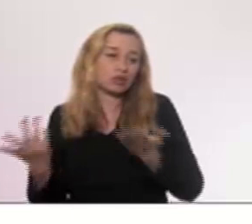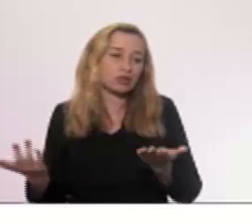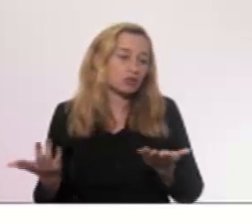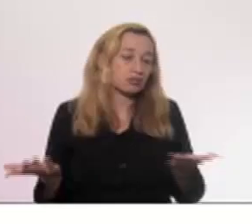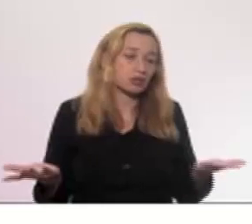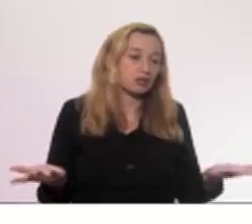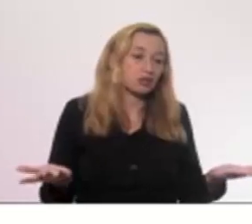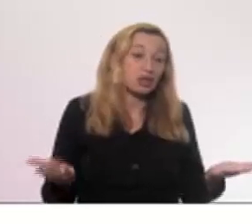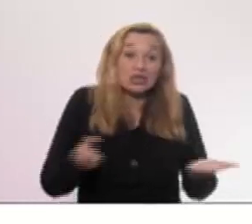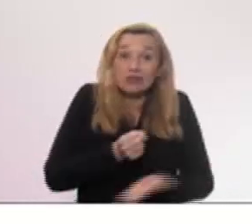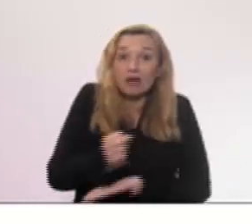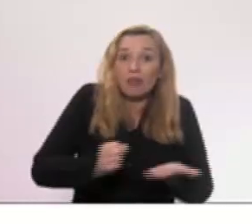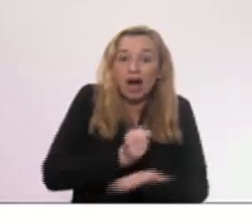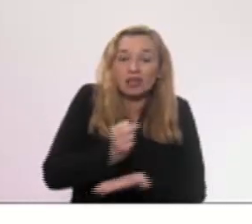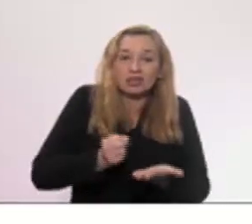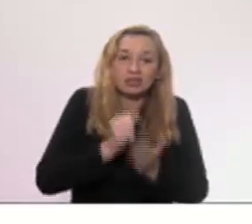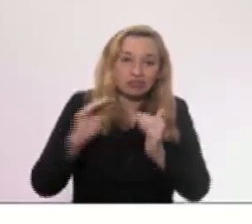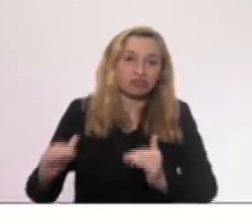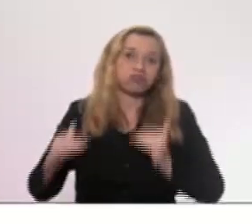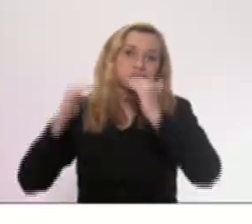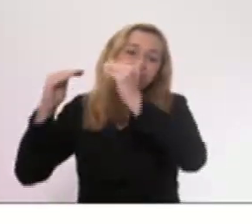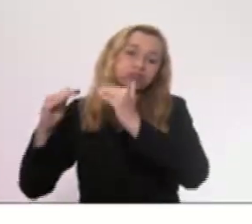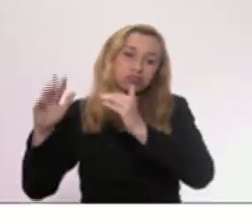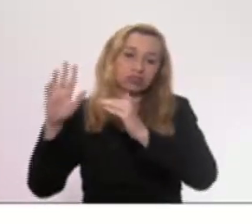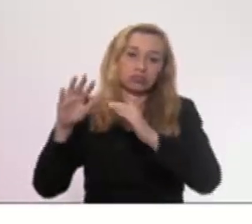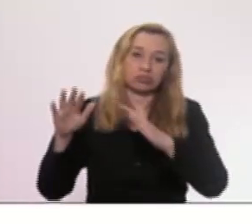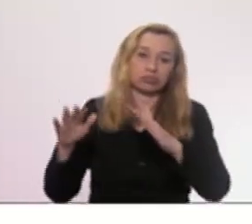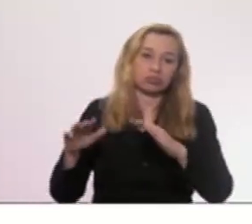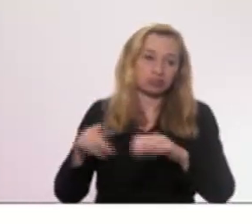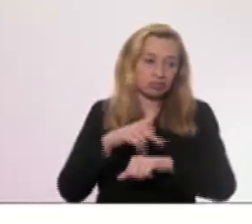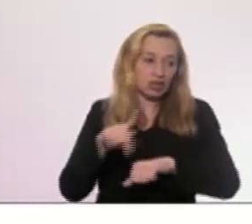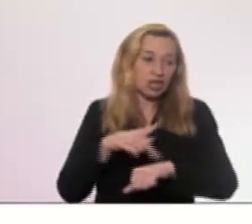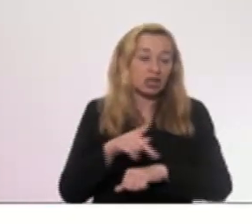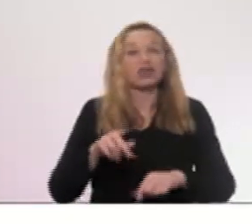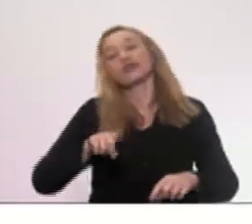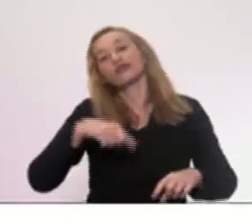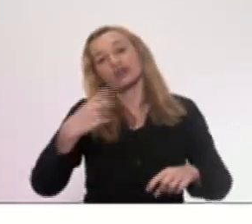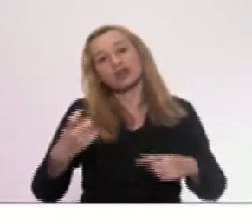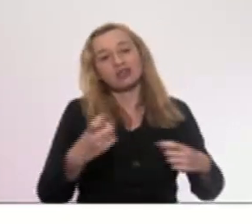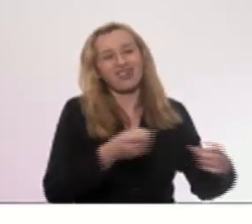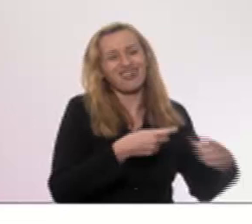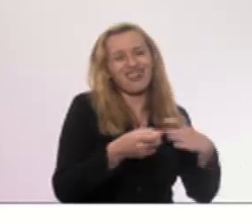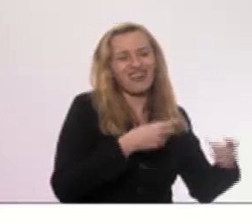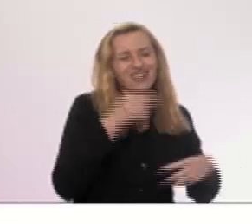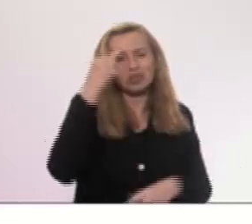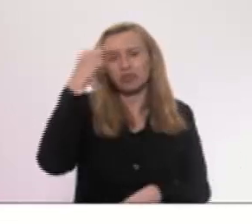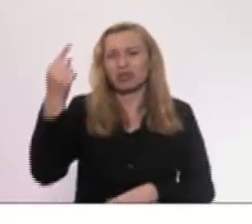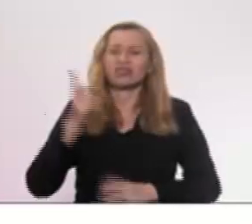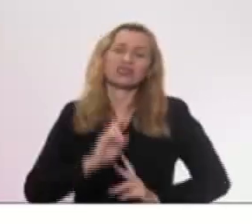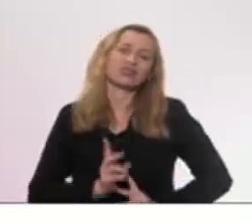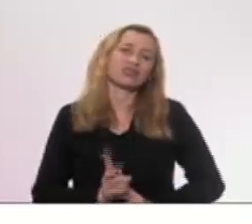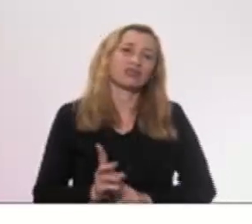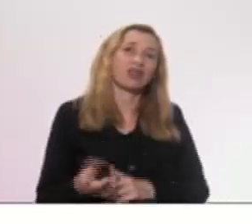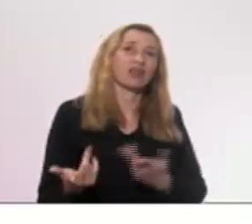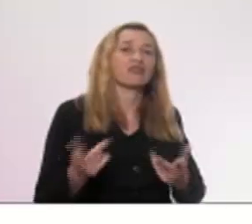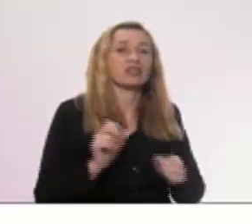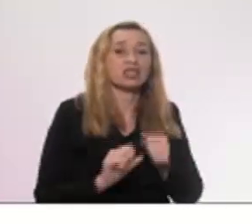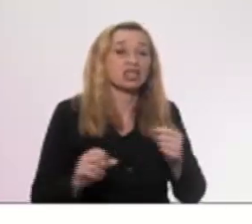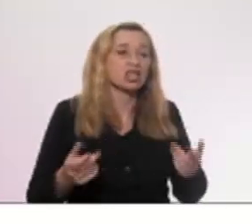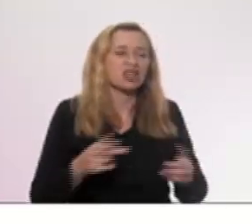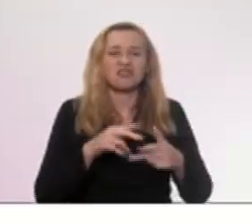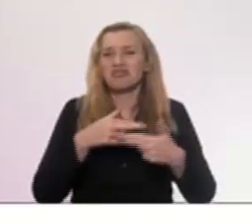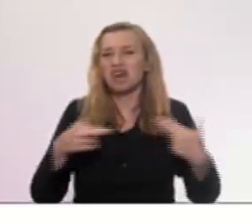o lastro da soberania nacional. E, por outro lado, por causa da guerra ideológica que ele segue fazendo, que ele vê essas